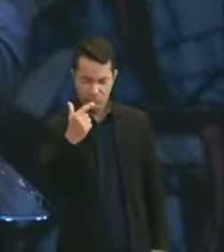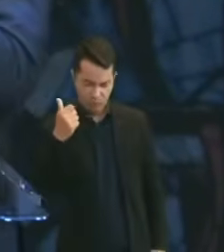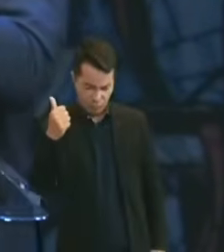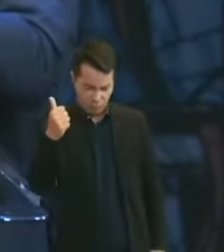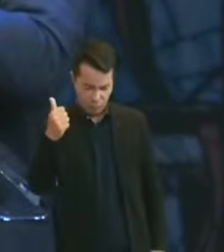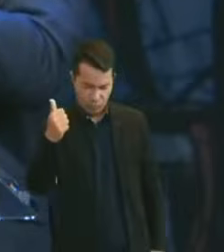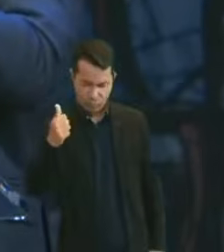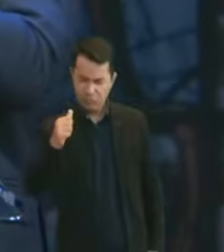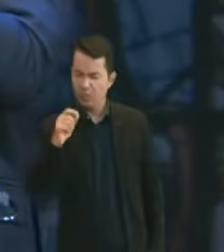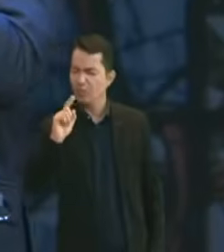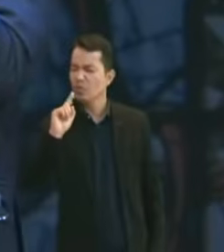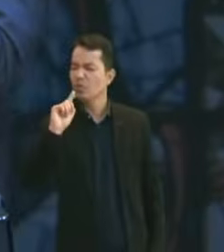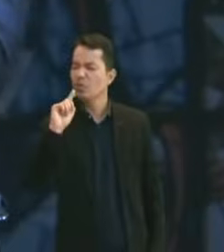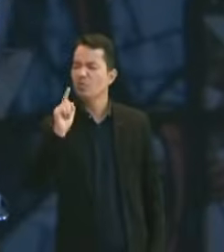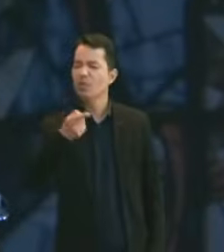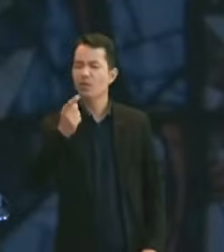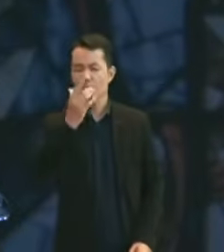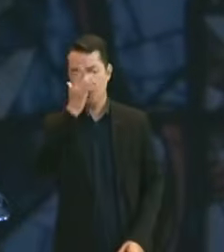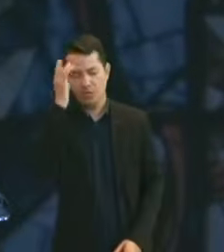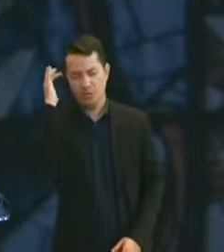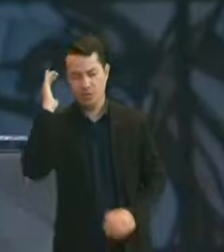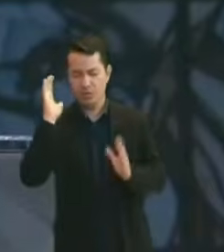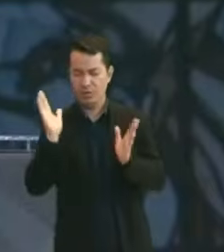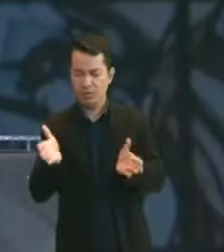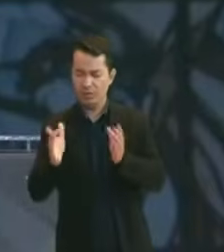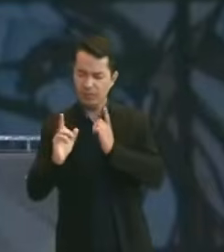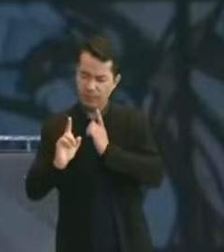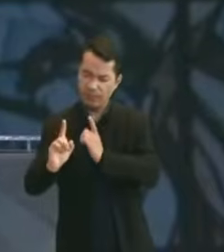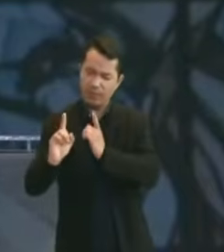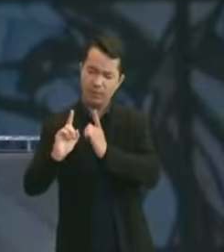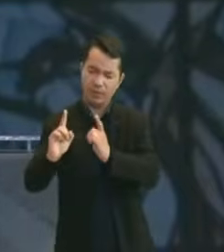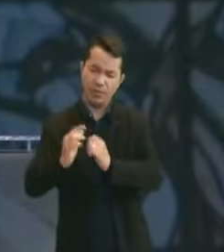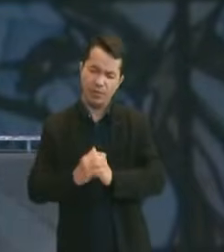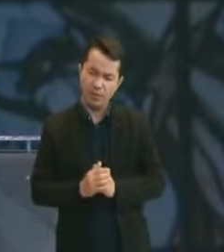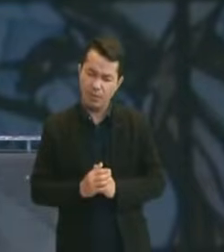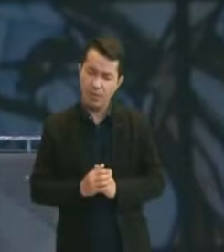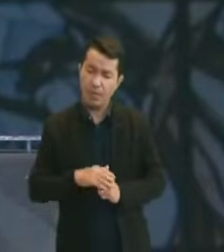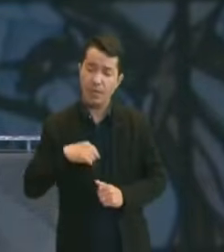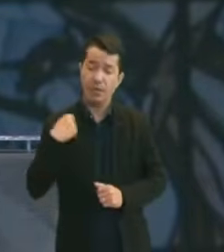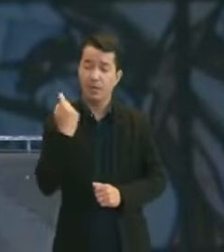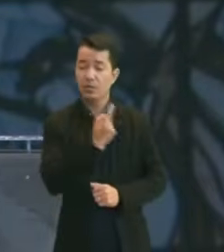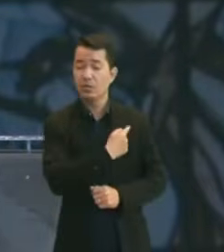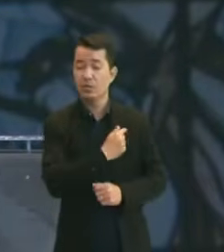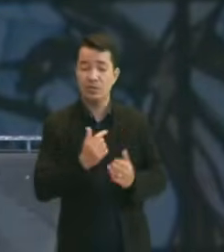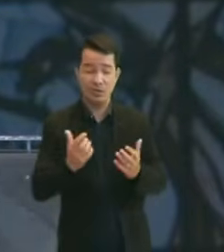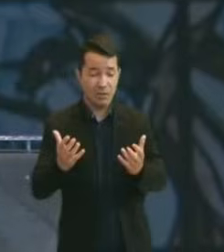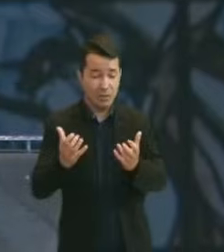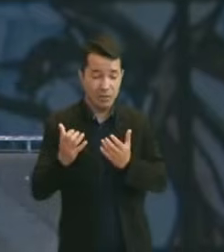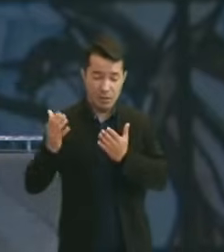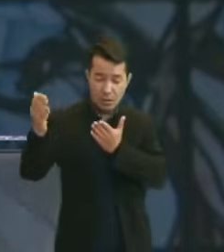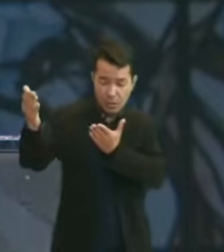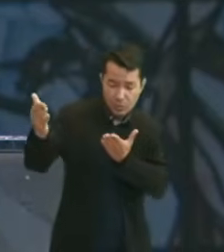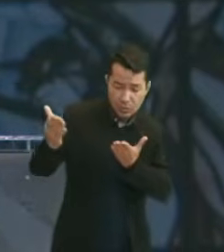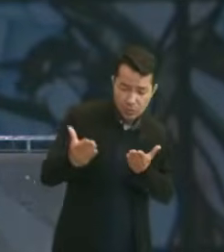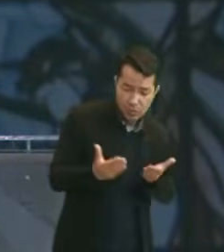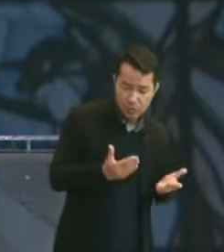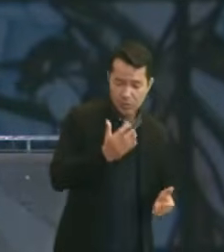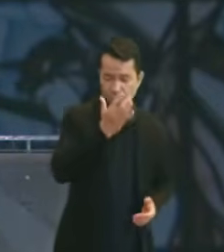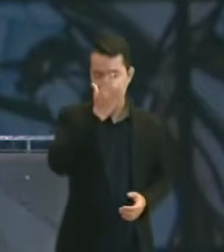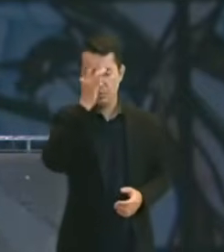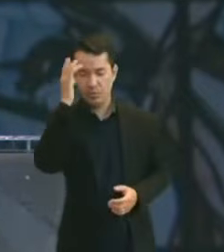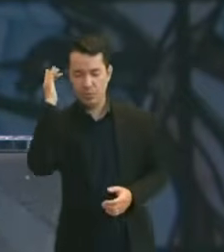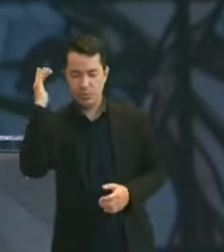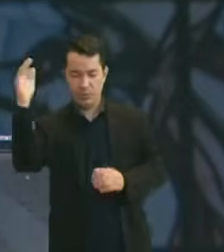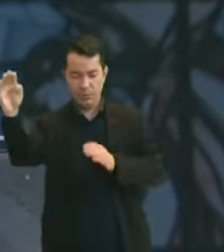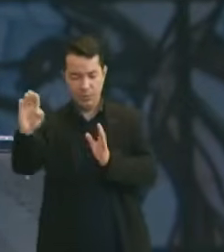Senhor. Nós queremos acolher irmãos e irmãs, ó Deus, que estão precisando dessa acolhida, precisando desse apoio, precisando